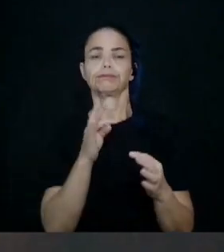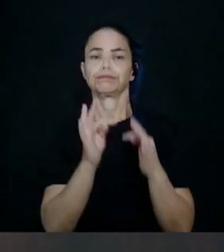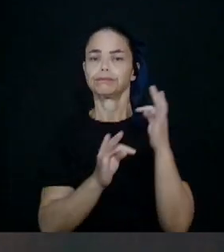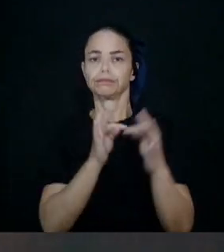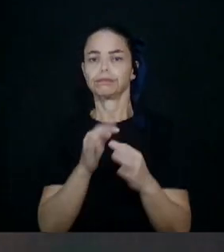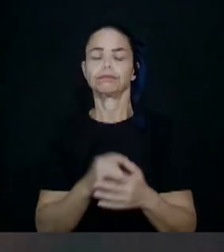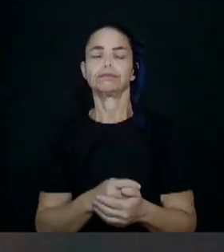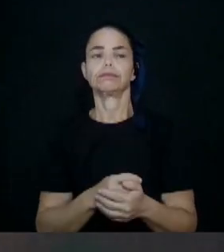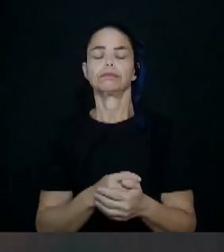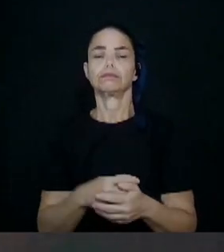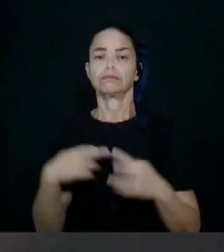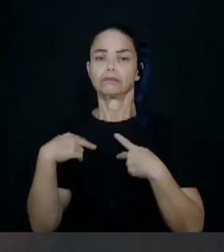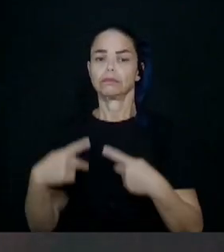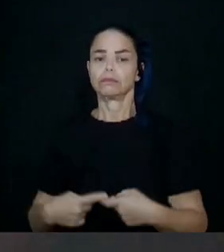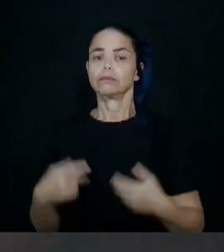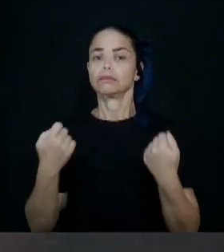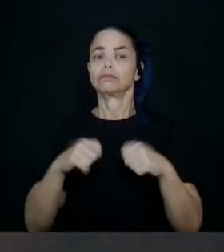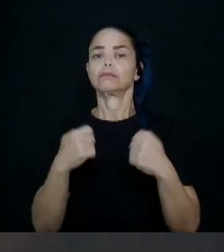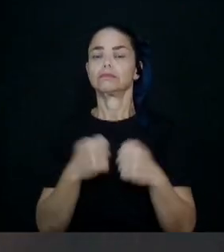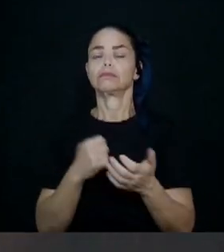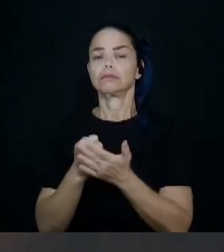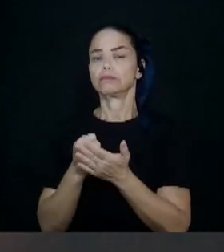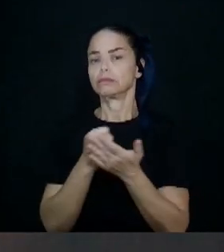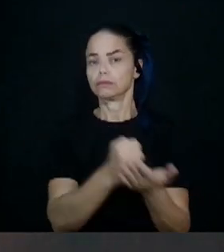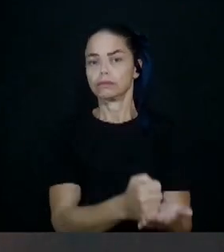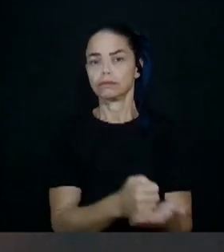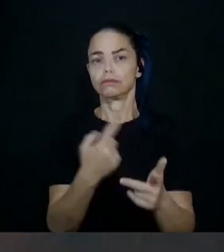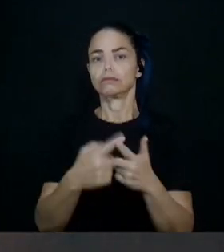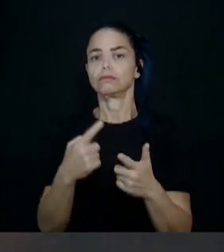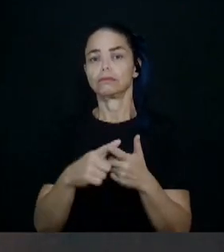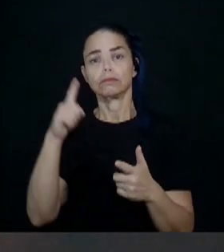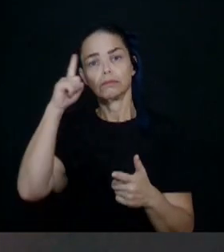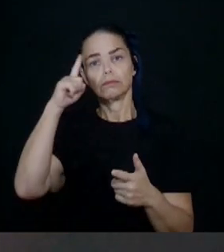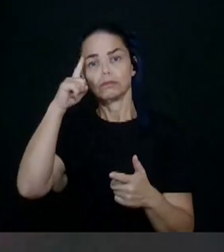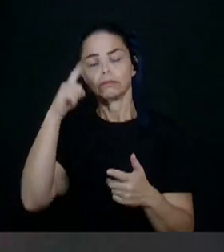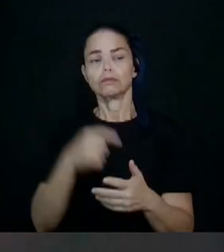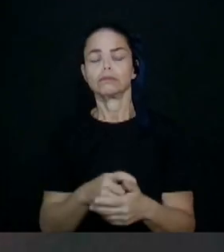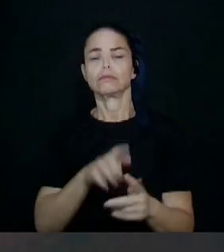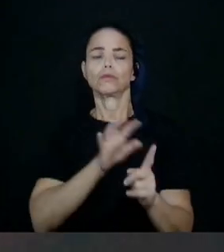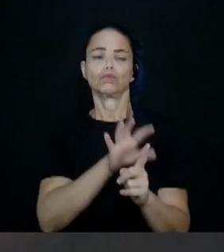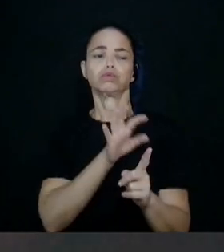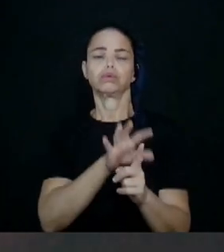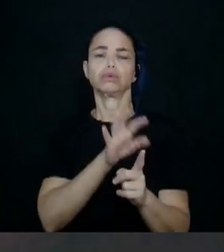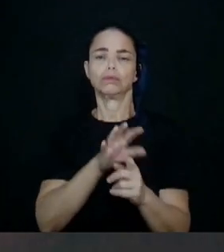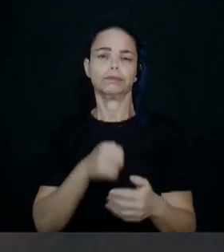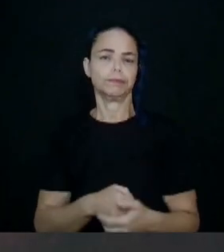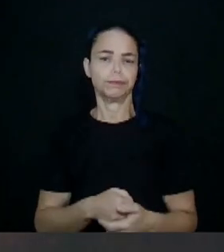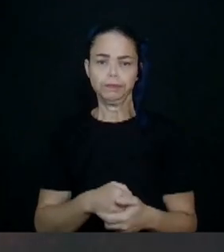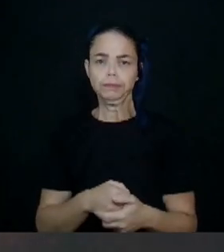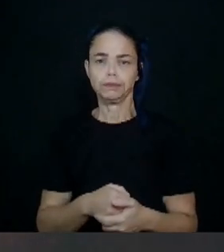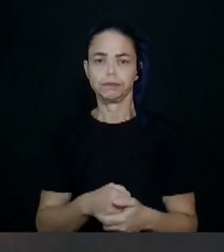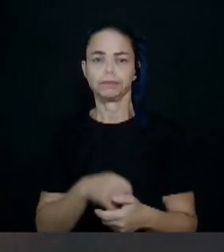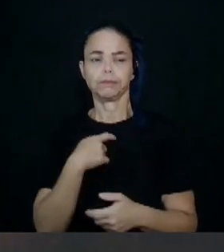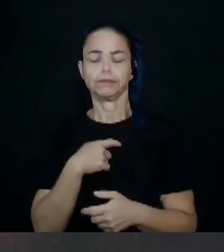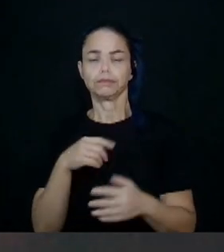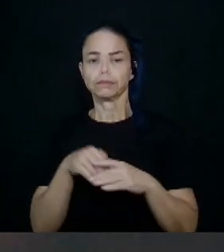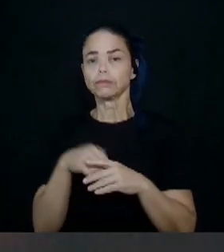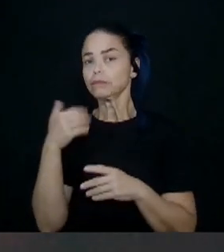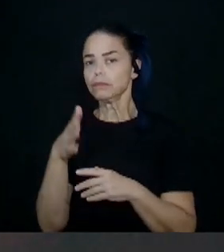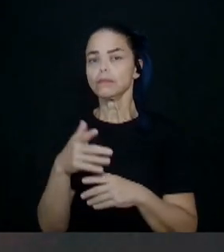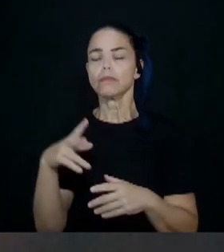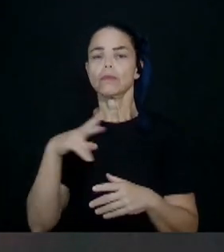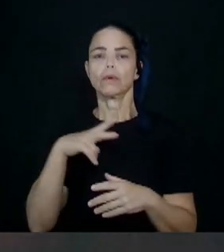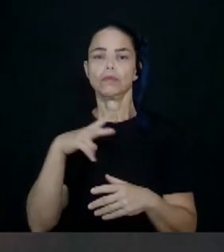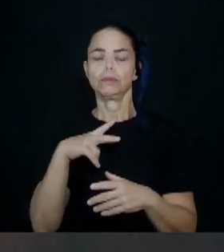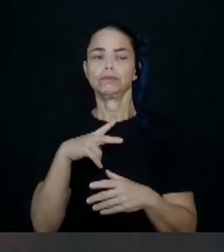de seres humanos que precisam de auxílio. Né? Porque no dia a dia a pressão é muito grande. E não é só o meio externo, é o meio interno, a